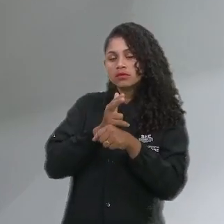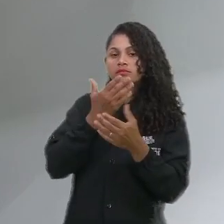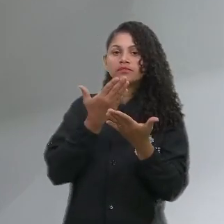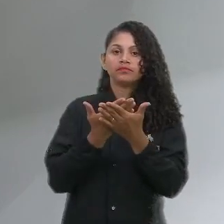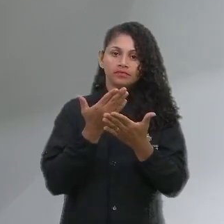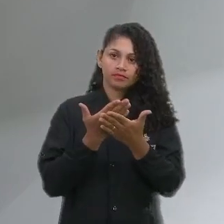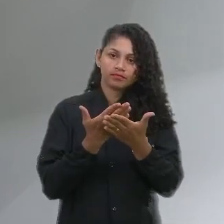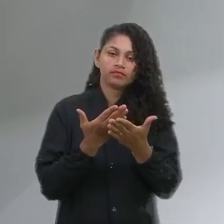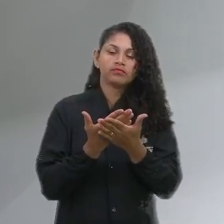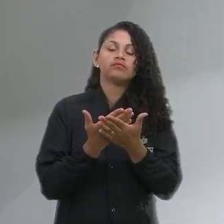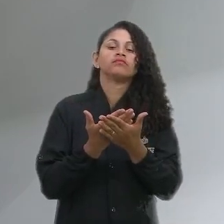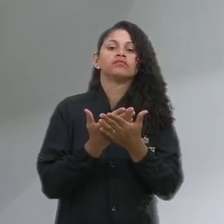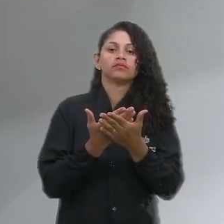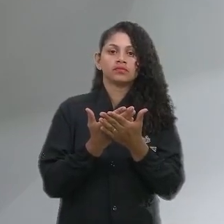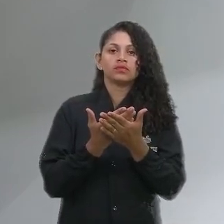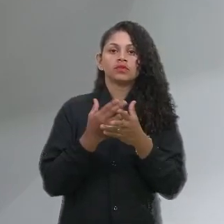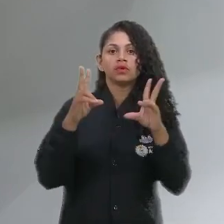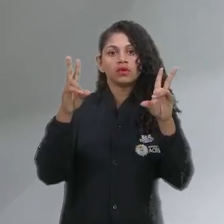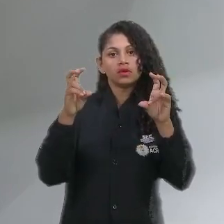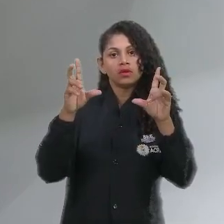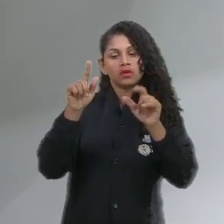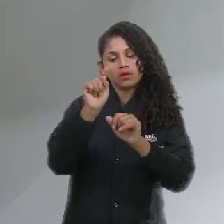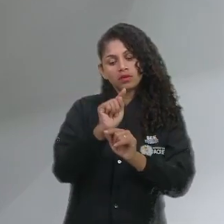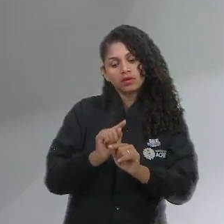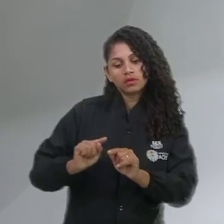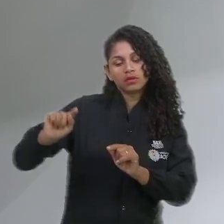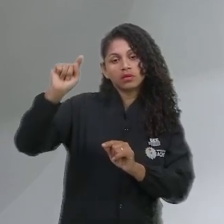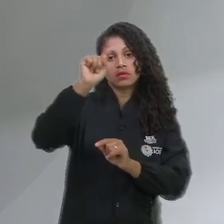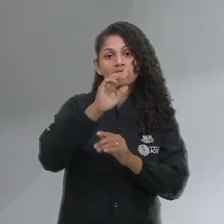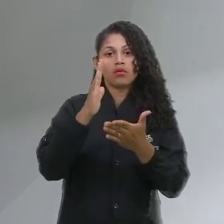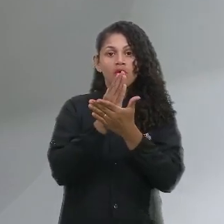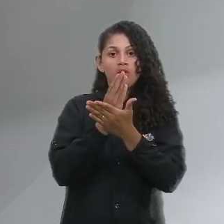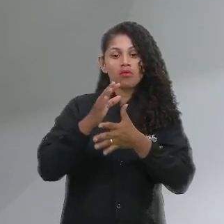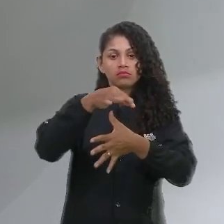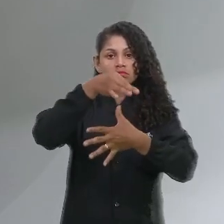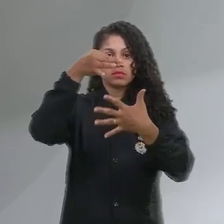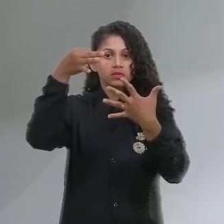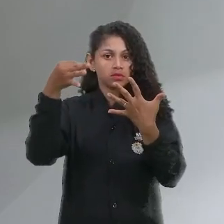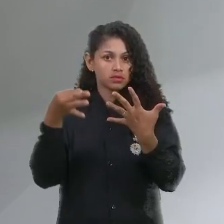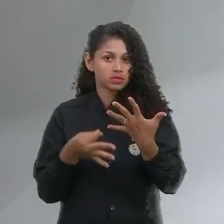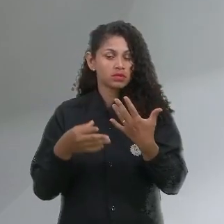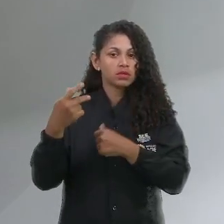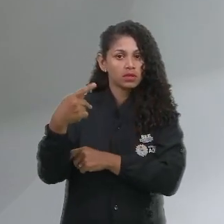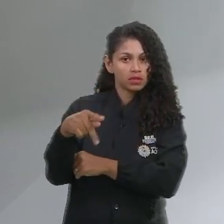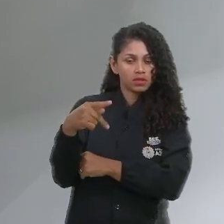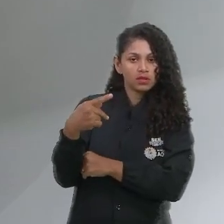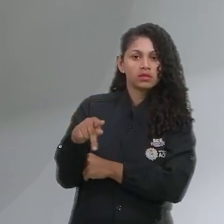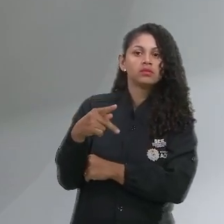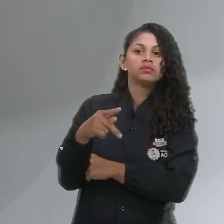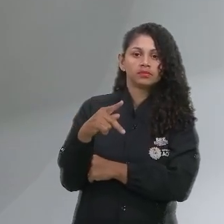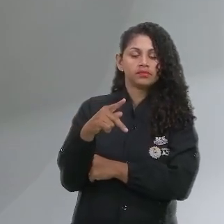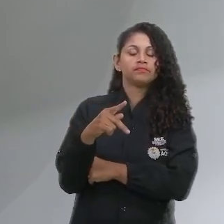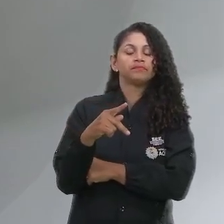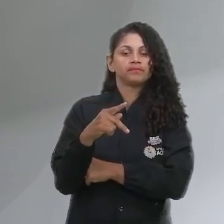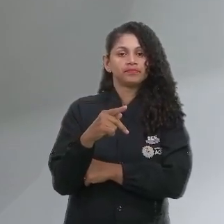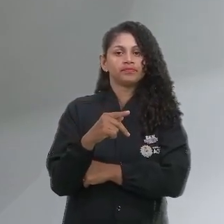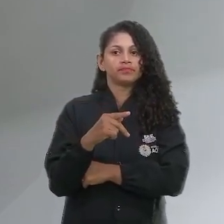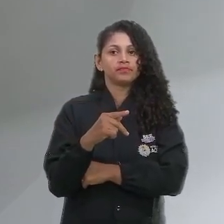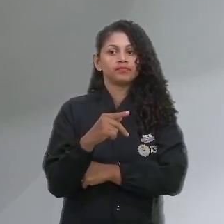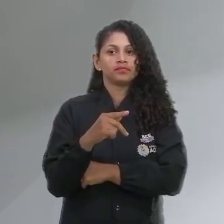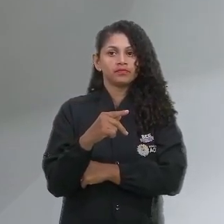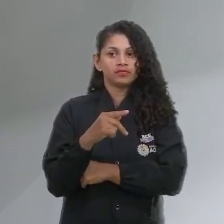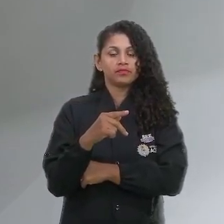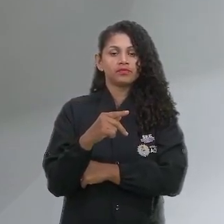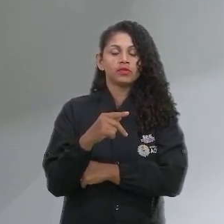a circunferência e alguns elementos dela. Neste caso, os elementos sobre os quais eu falei foram